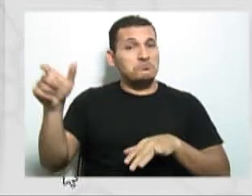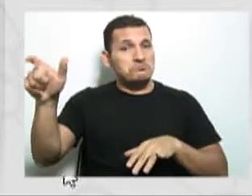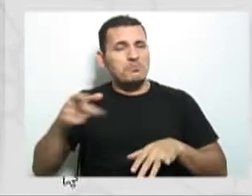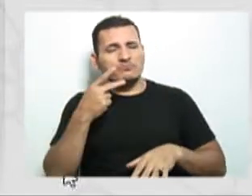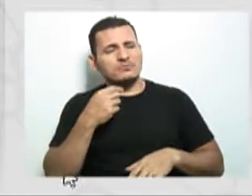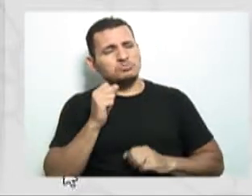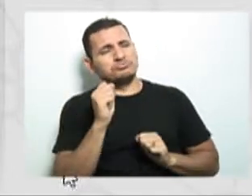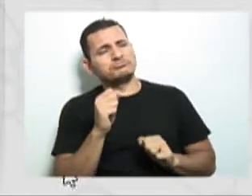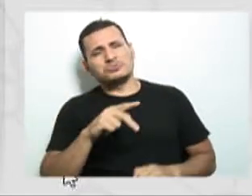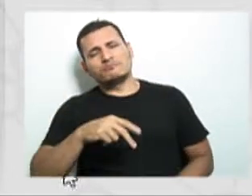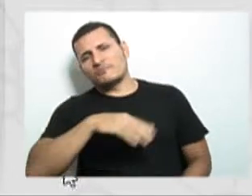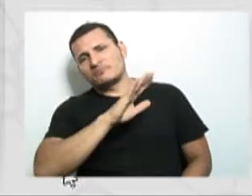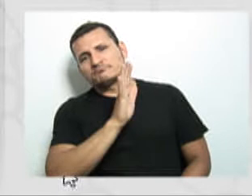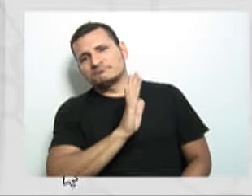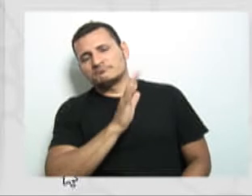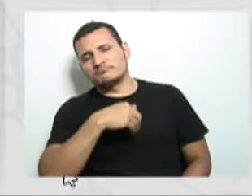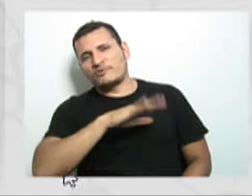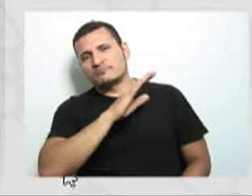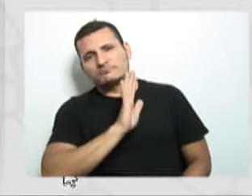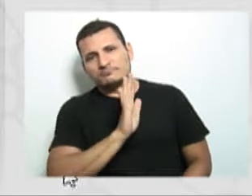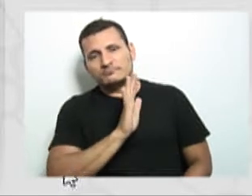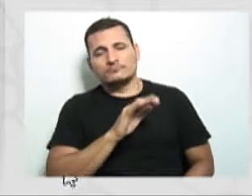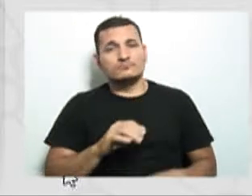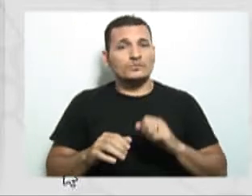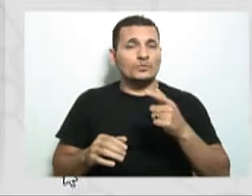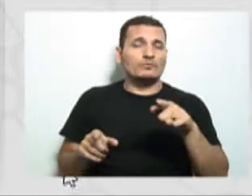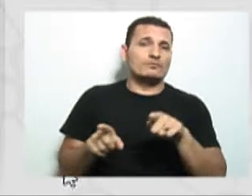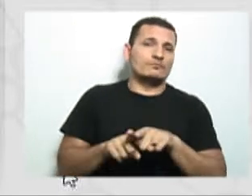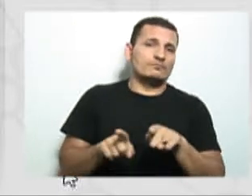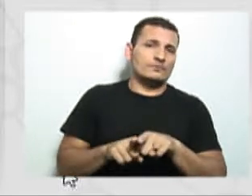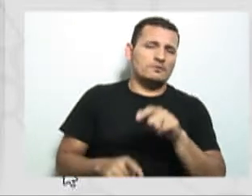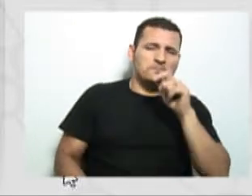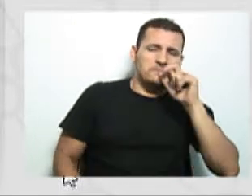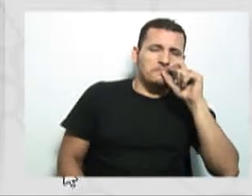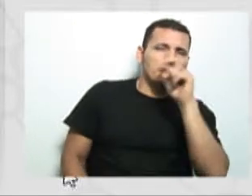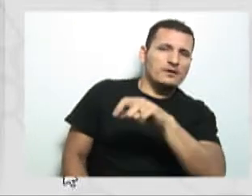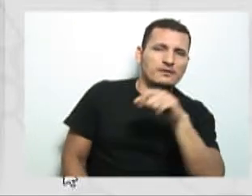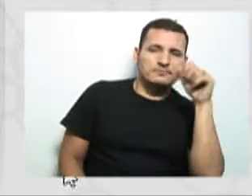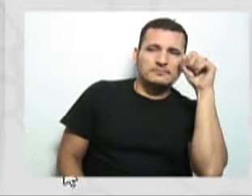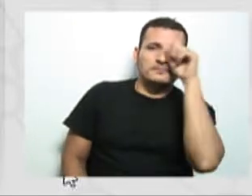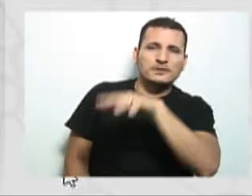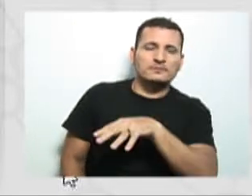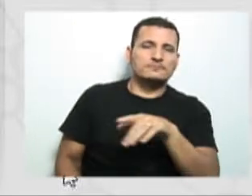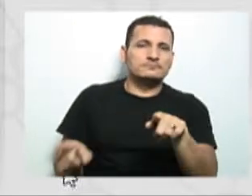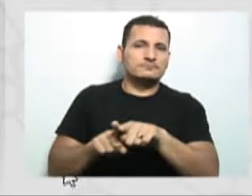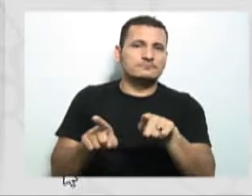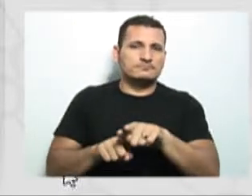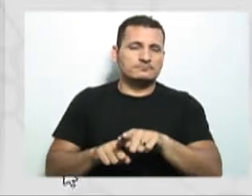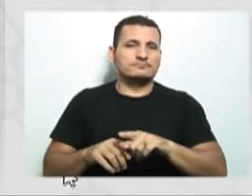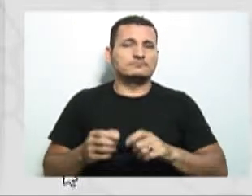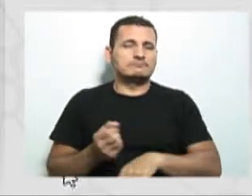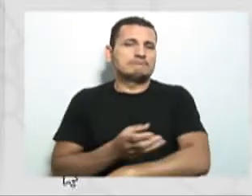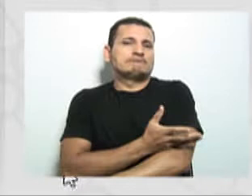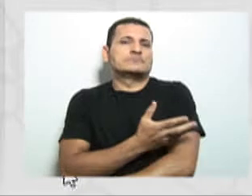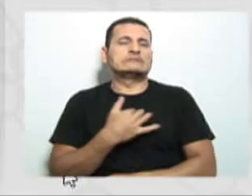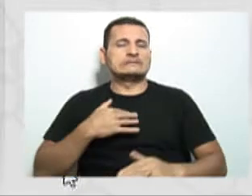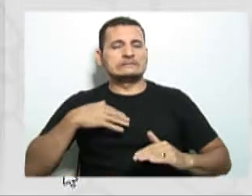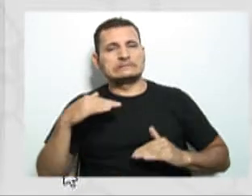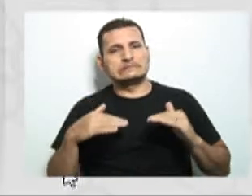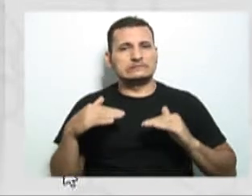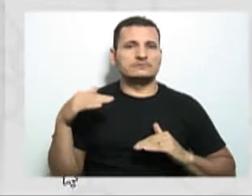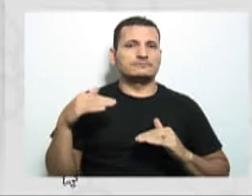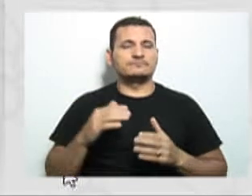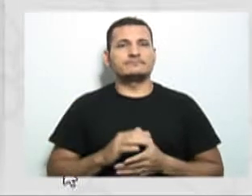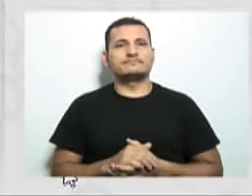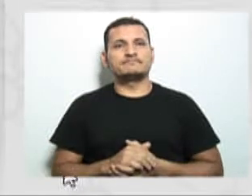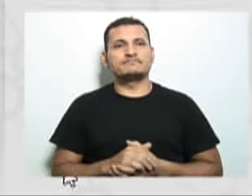pode ir, vai com Deus, né? E agredir a outra parte com o objetivo de desestabilizar emocionalmente a outra